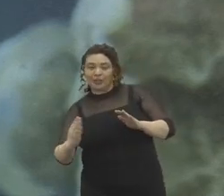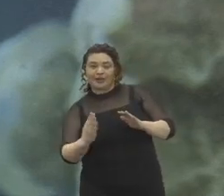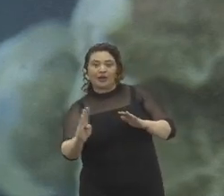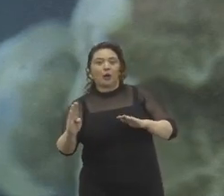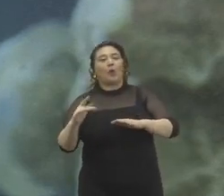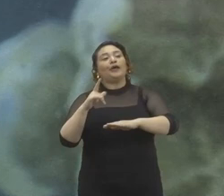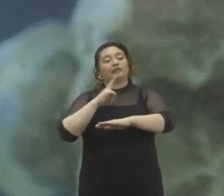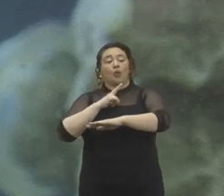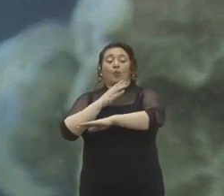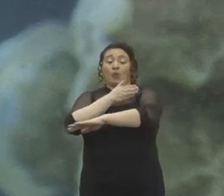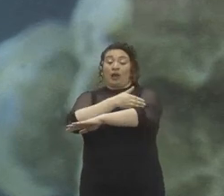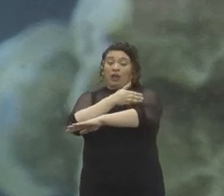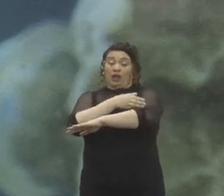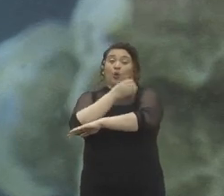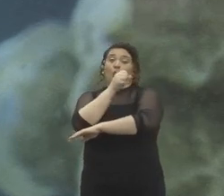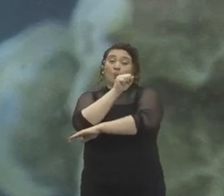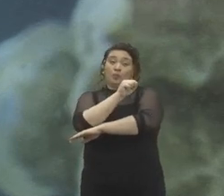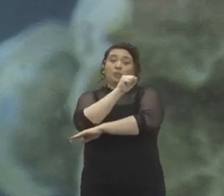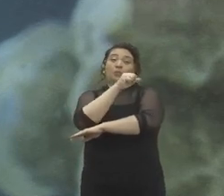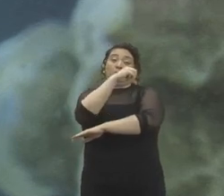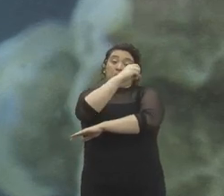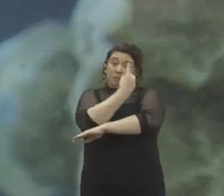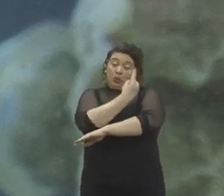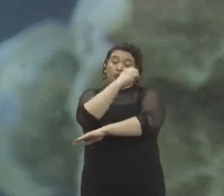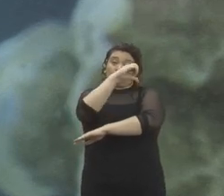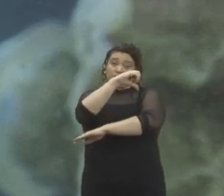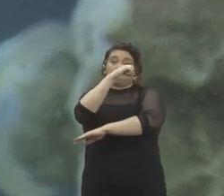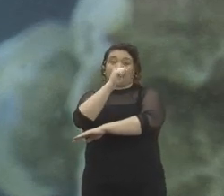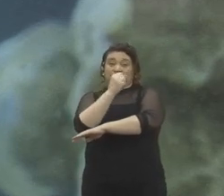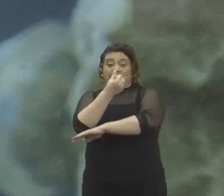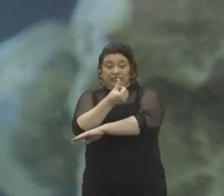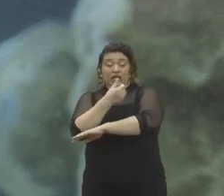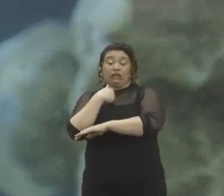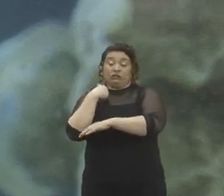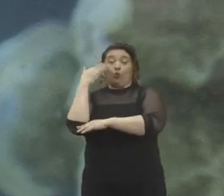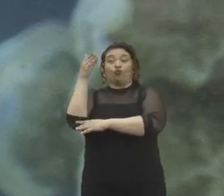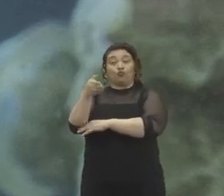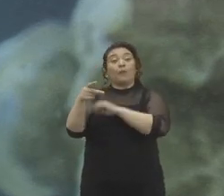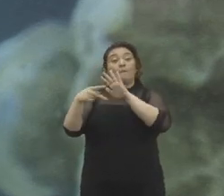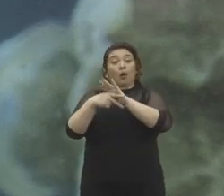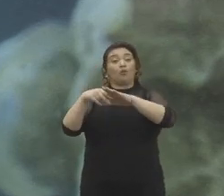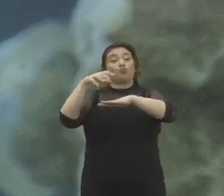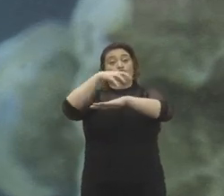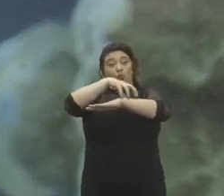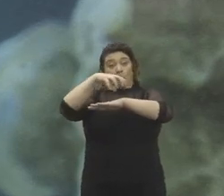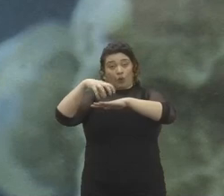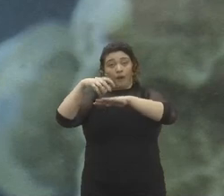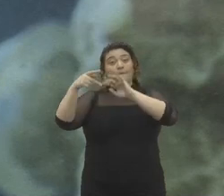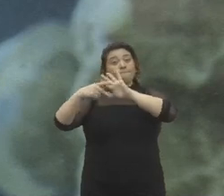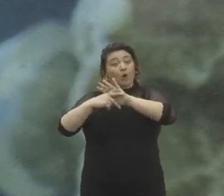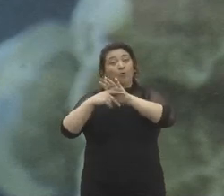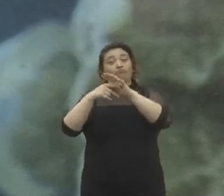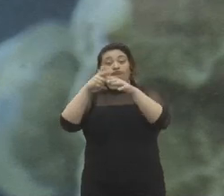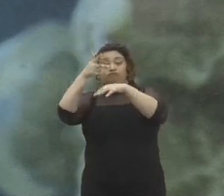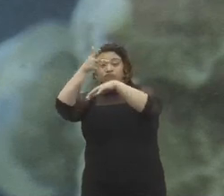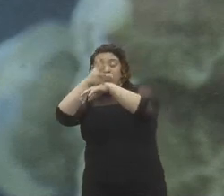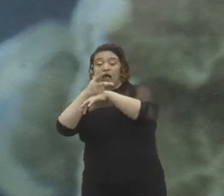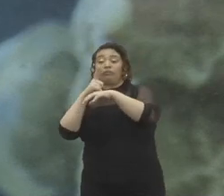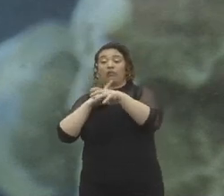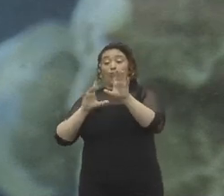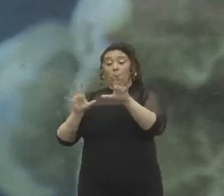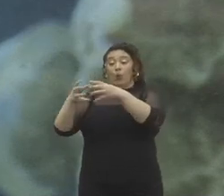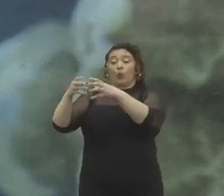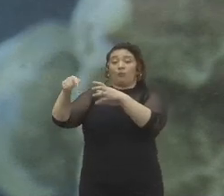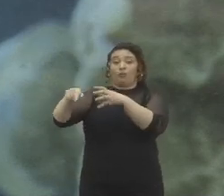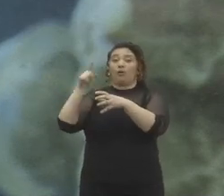86 eu tinha ido Como eu disse para rocas e Noronha para filmar e foi um grupo de americanos lá com a gente eles